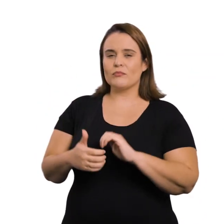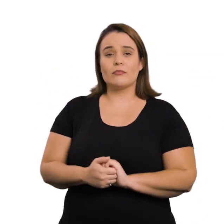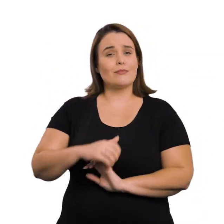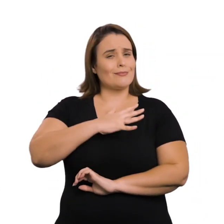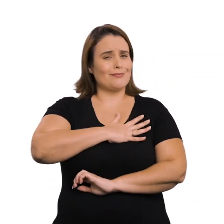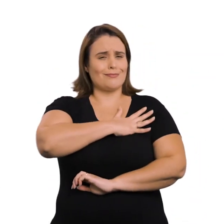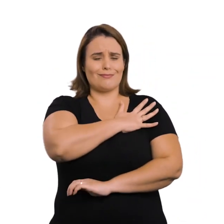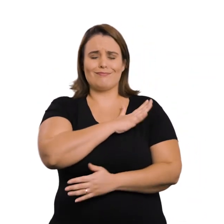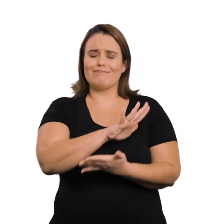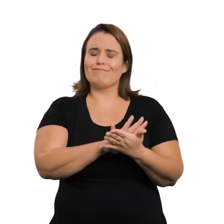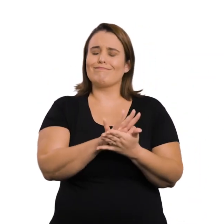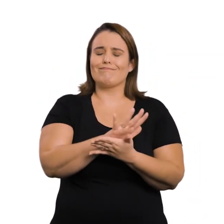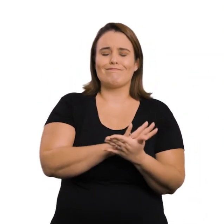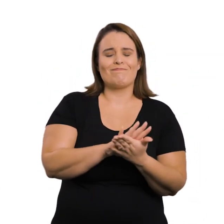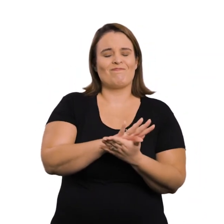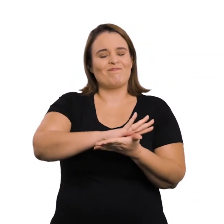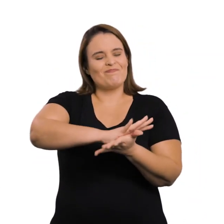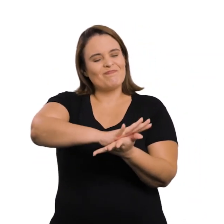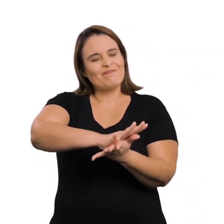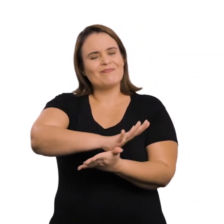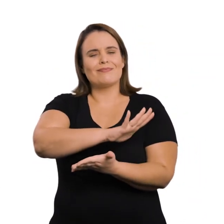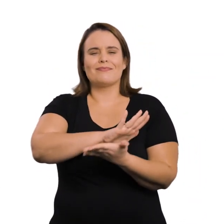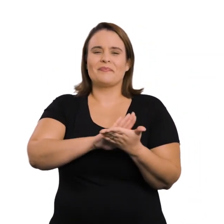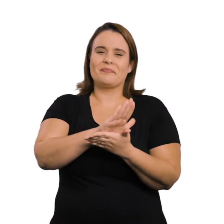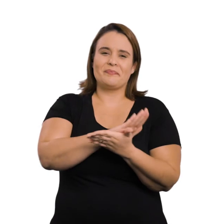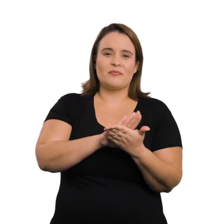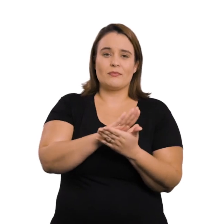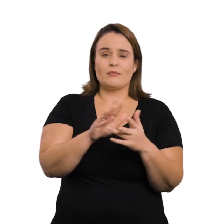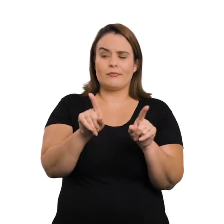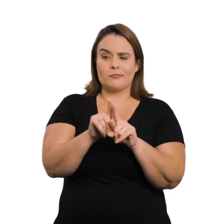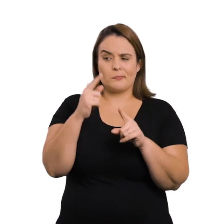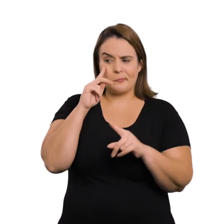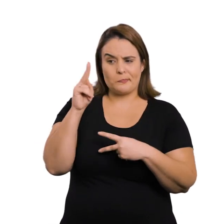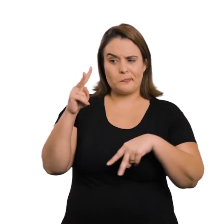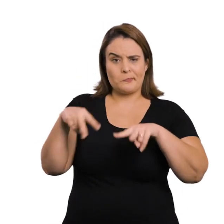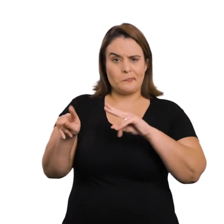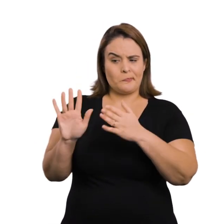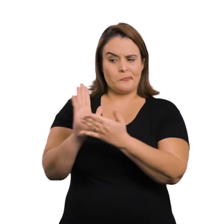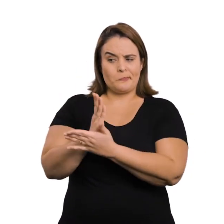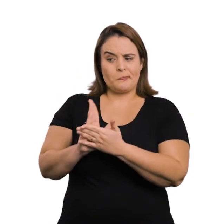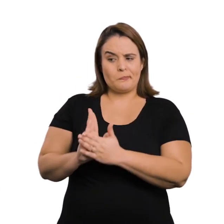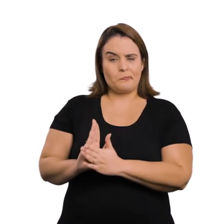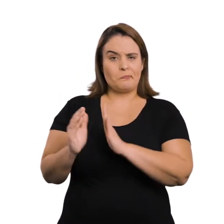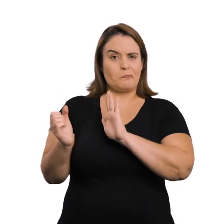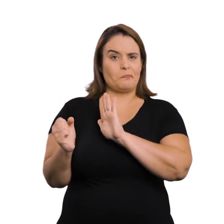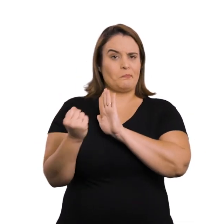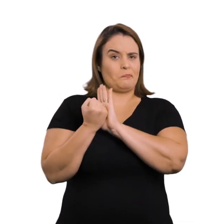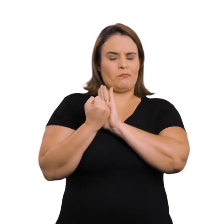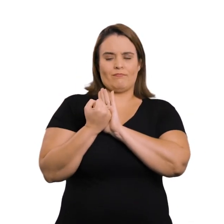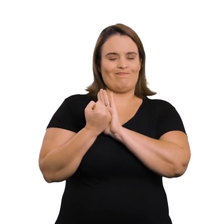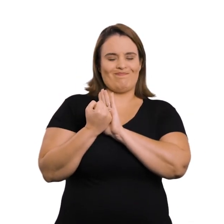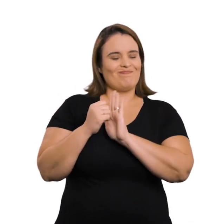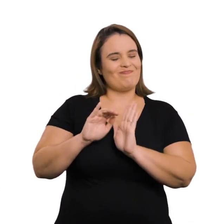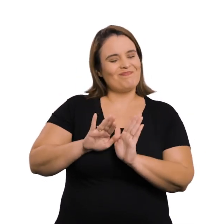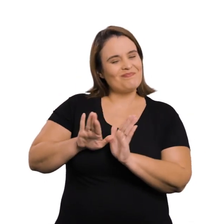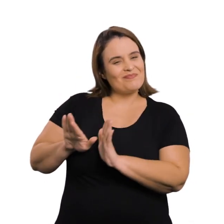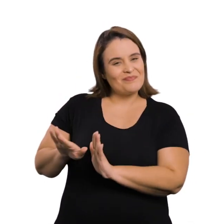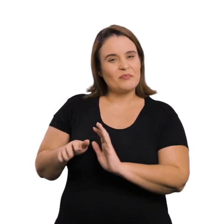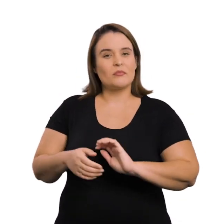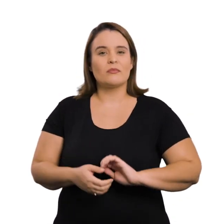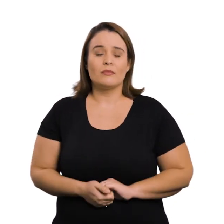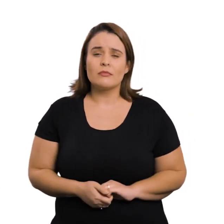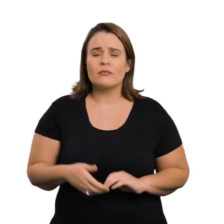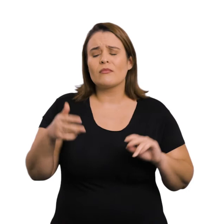com preconceitos, com discriminações, com olhares segregadores e estereotipados. Pressupõe sairmos de um